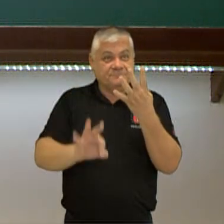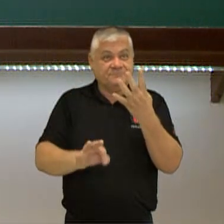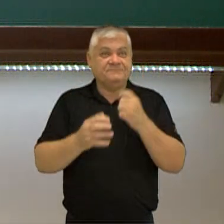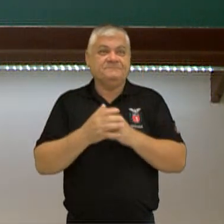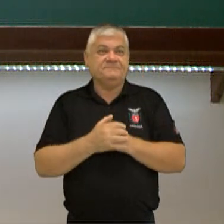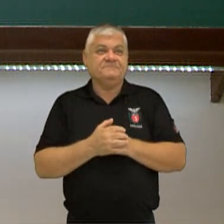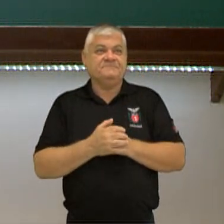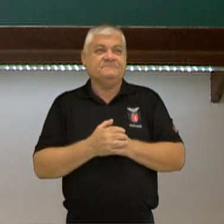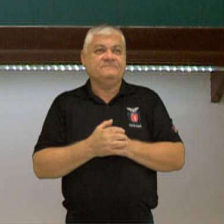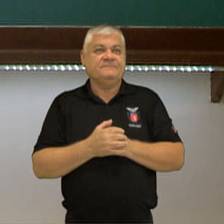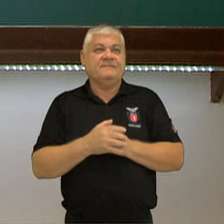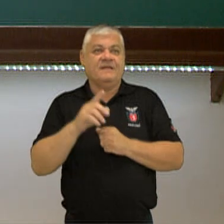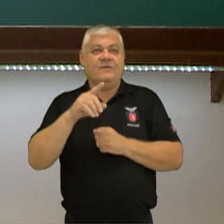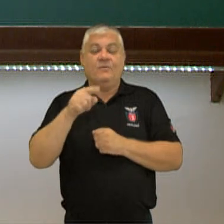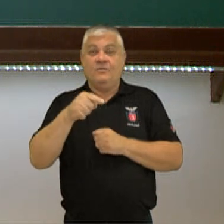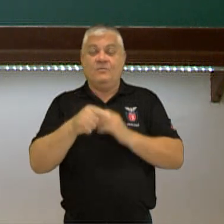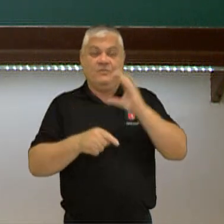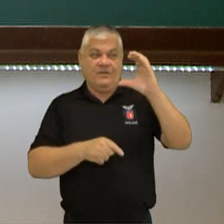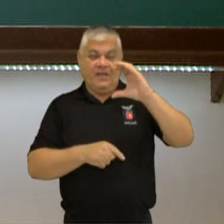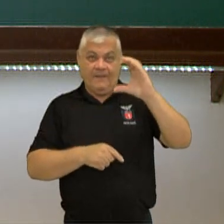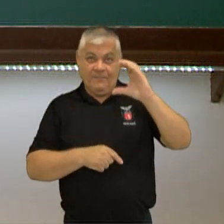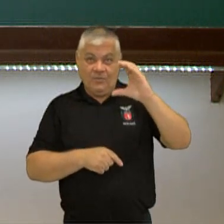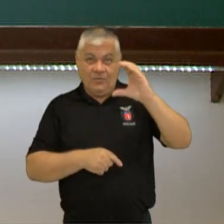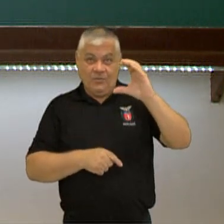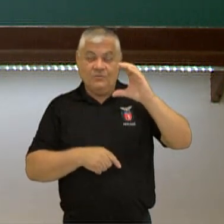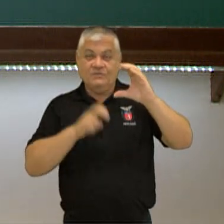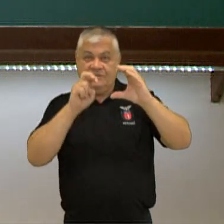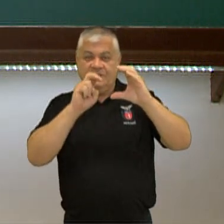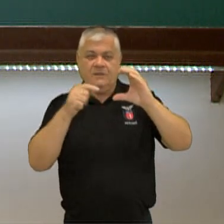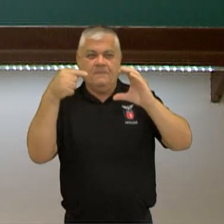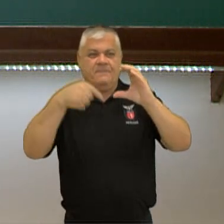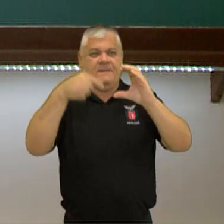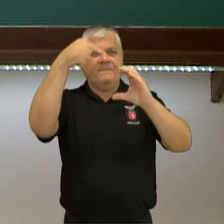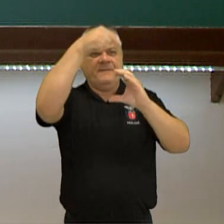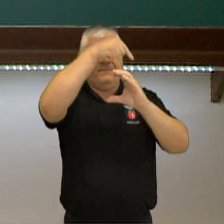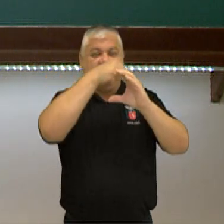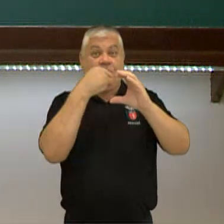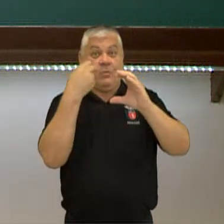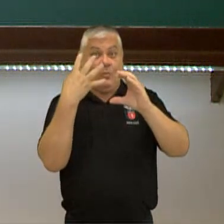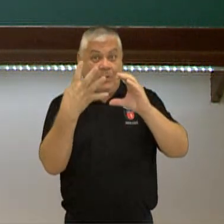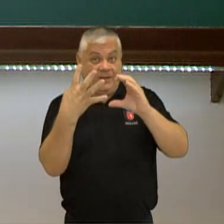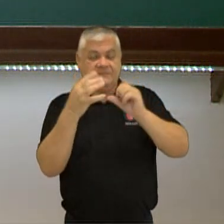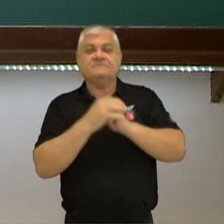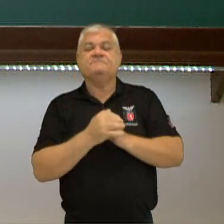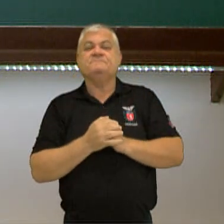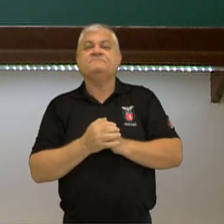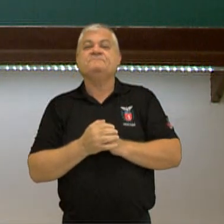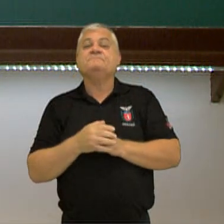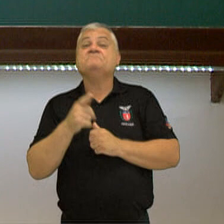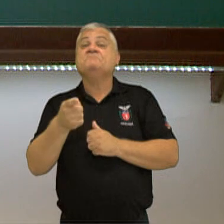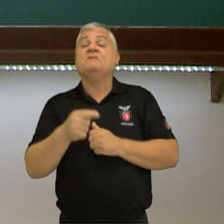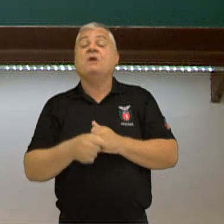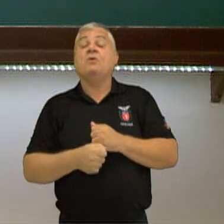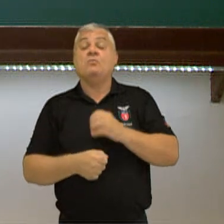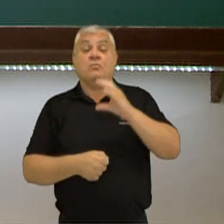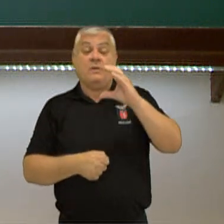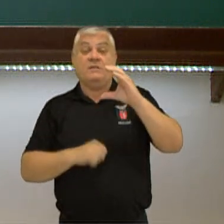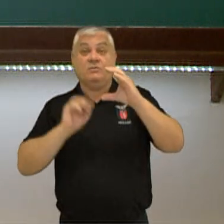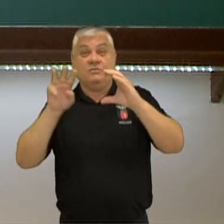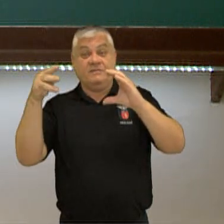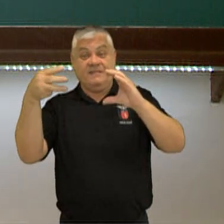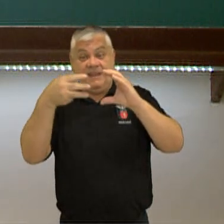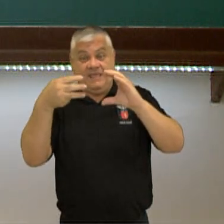corretas, ou seja, o átomo de carbono 5 faz 4 ligações simples, depois o átomo de carbono número 3 forma